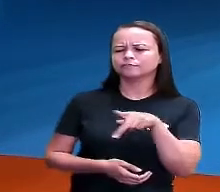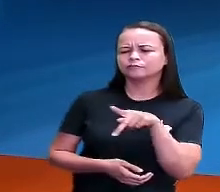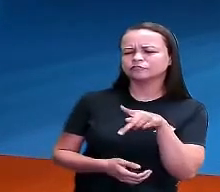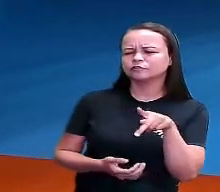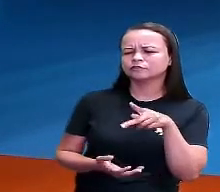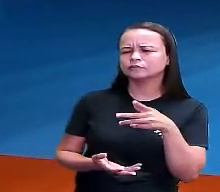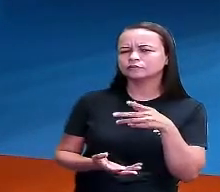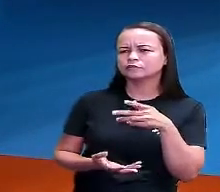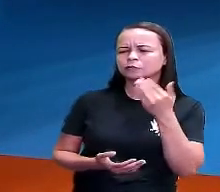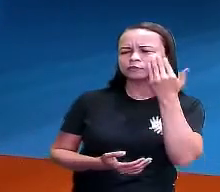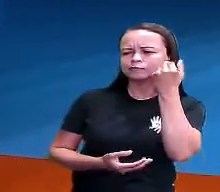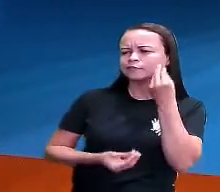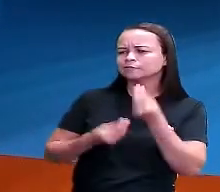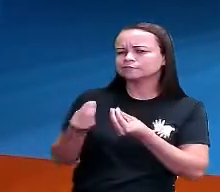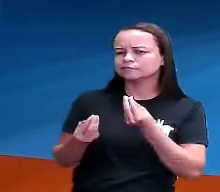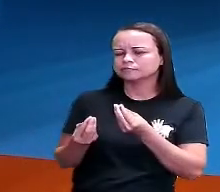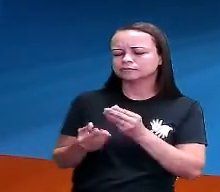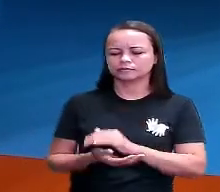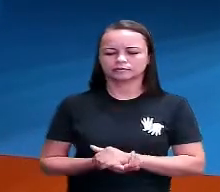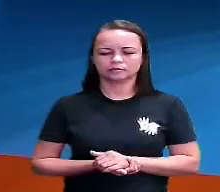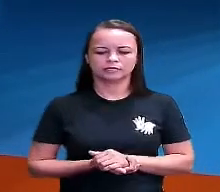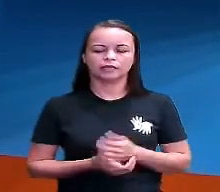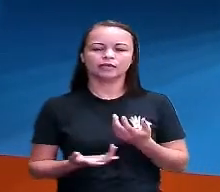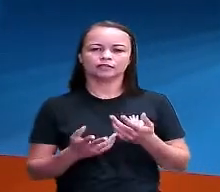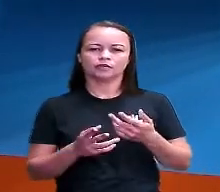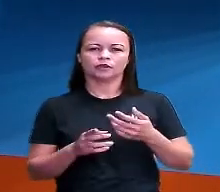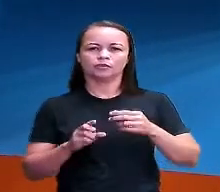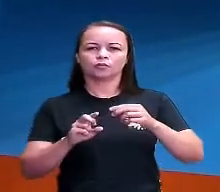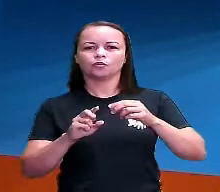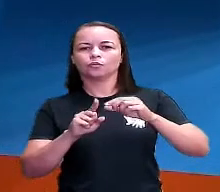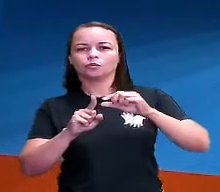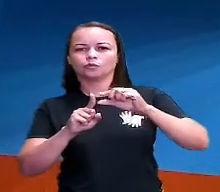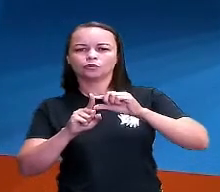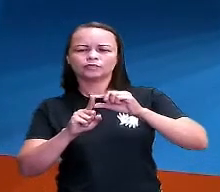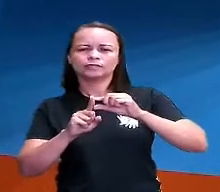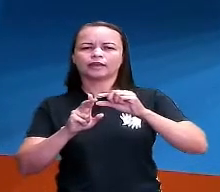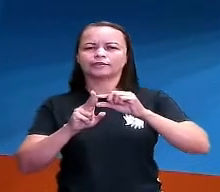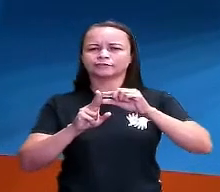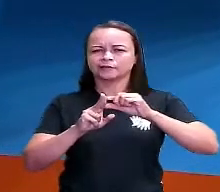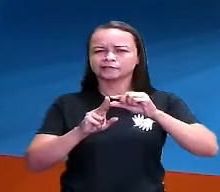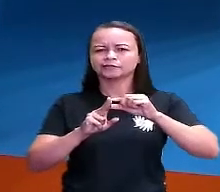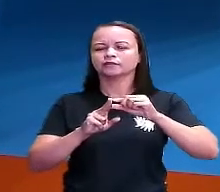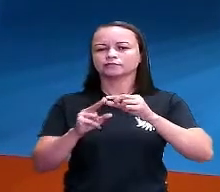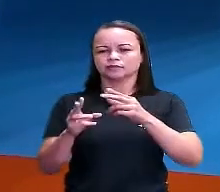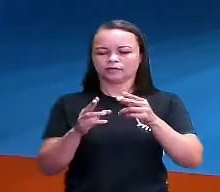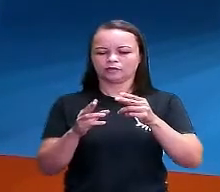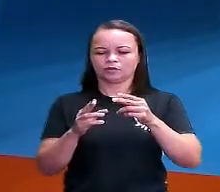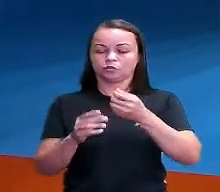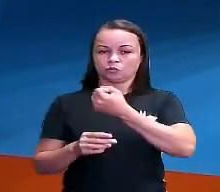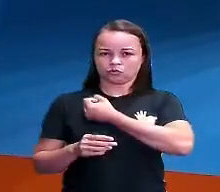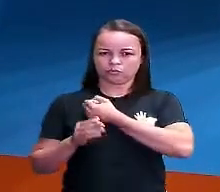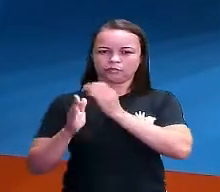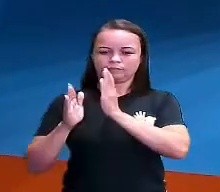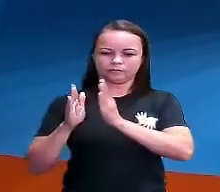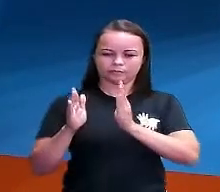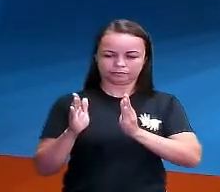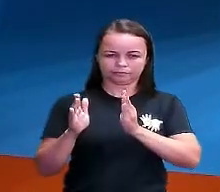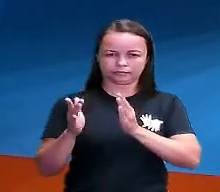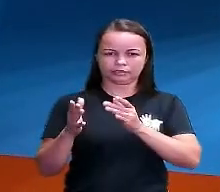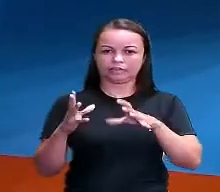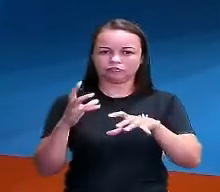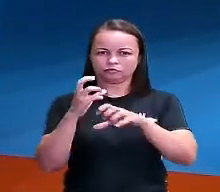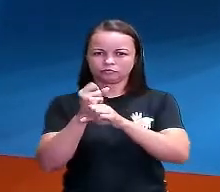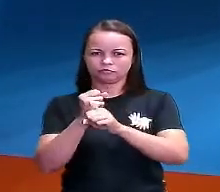Professora, como é que eu sei? Unidade, dezena. Um número em cada lugarzinho, tá? E aí eu vou